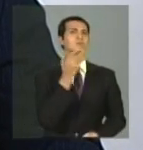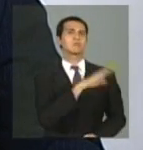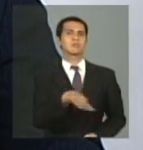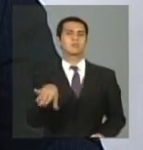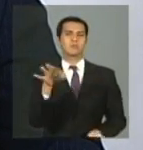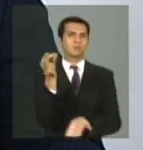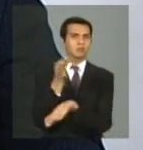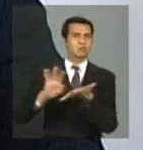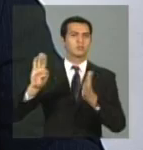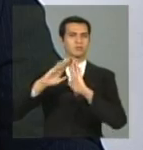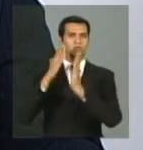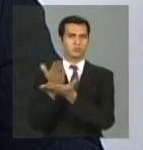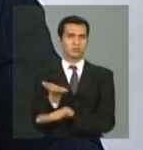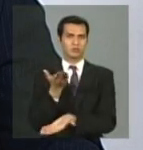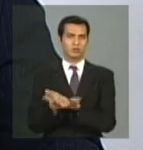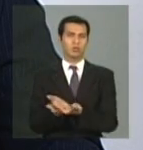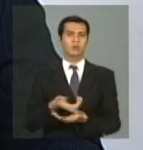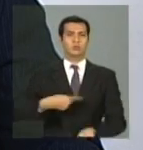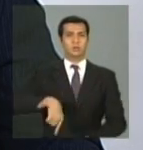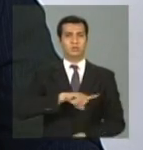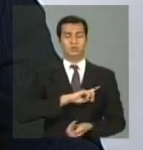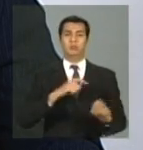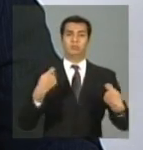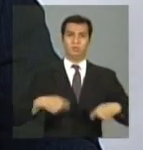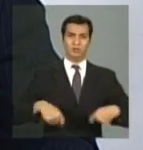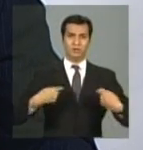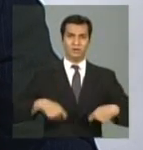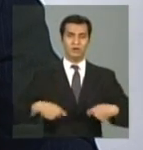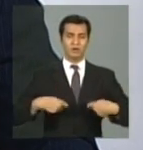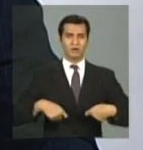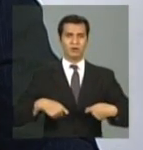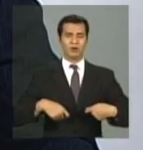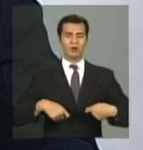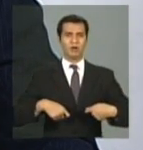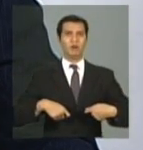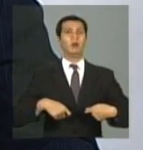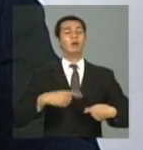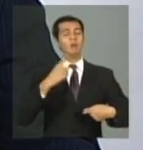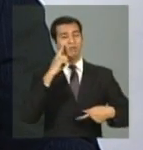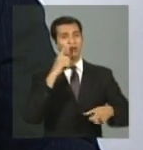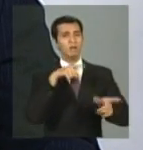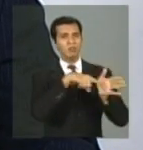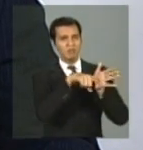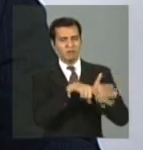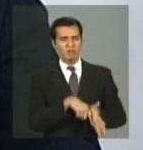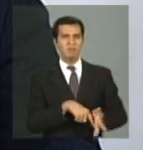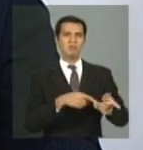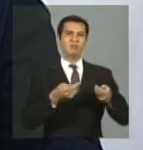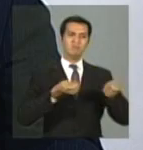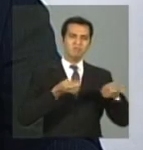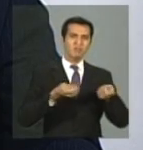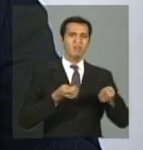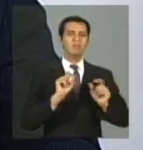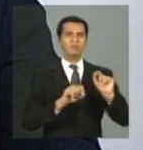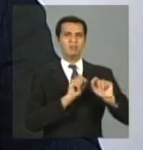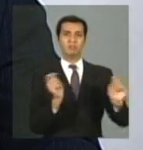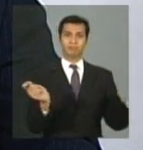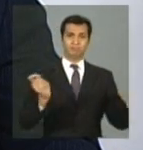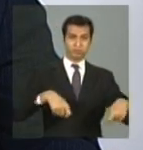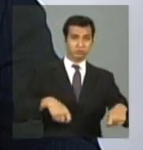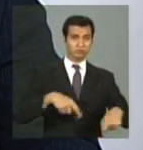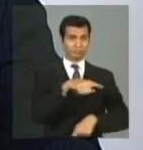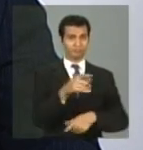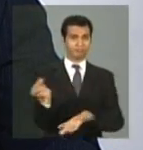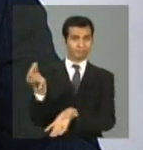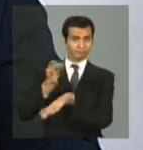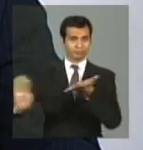escola, aí a gente tem que levantar situação a situação para verificar se é possível ou não a matrícula.